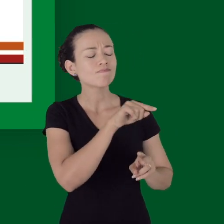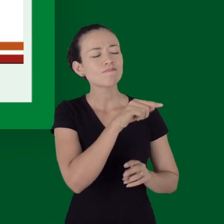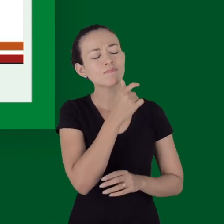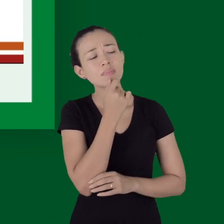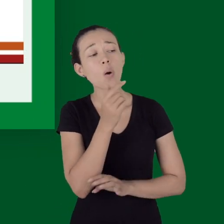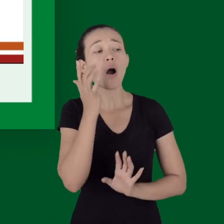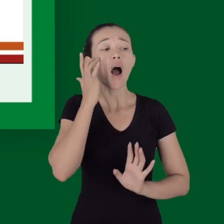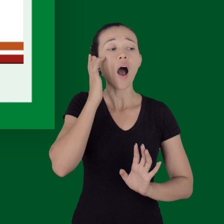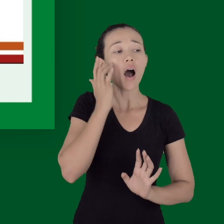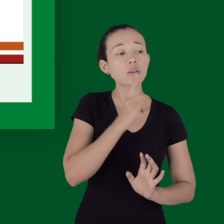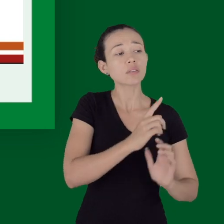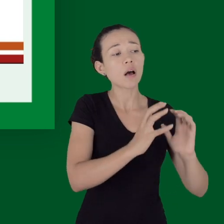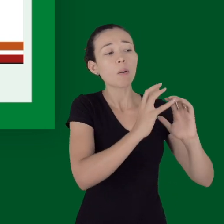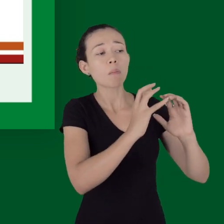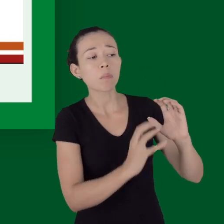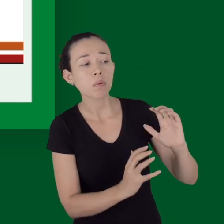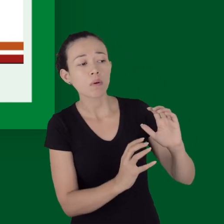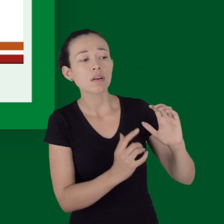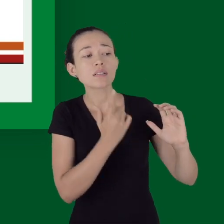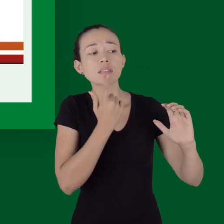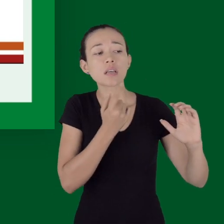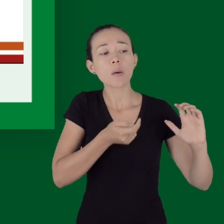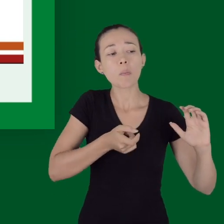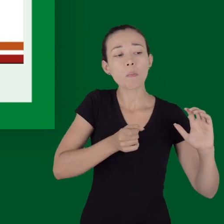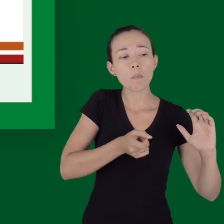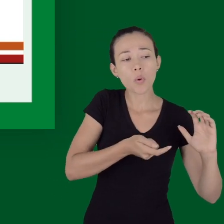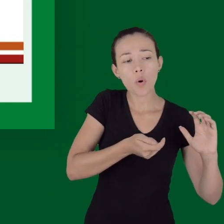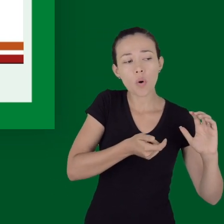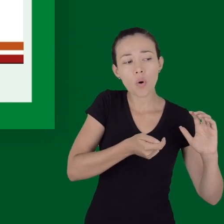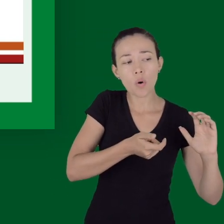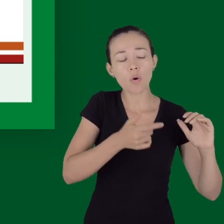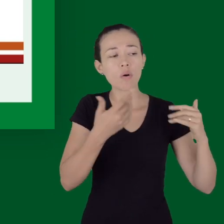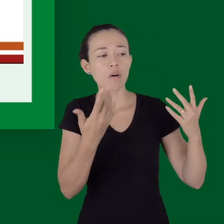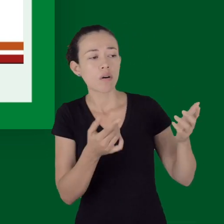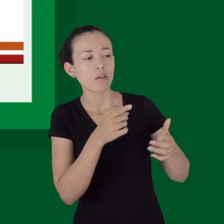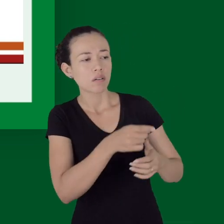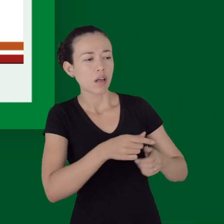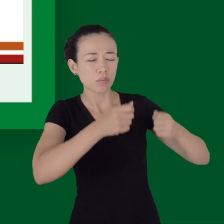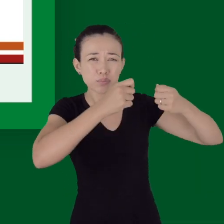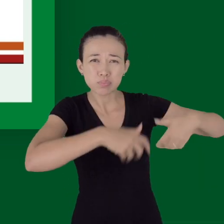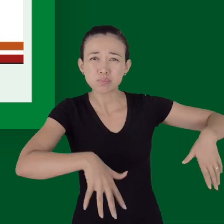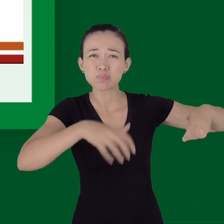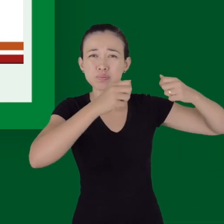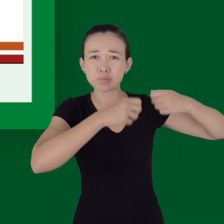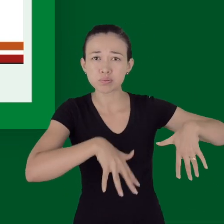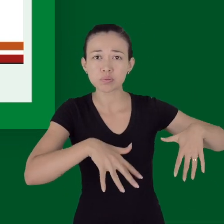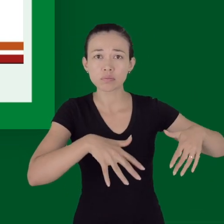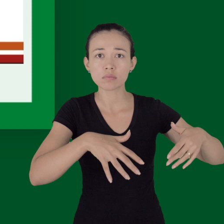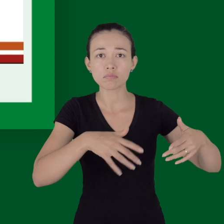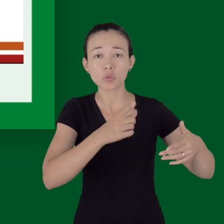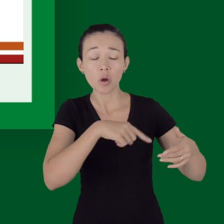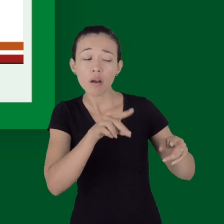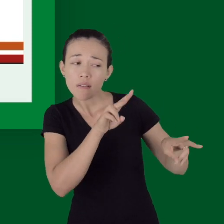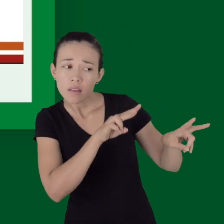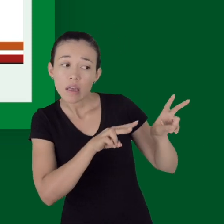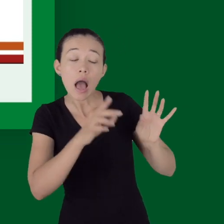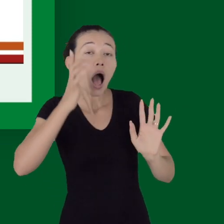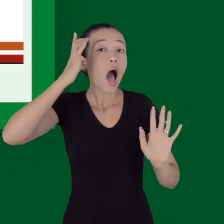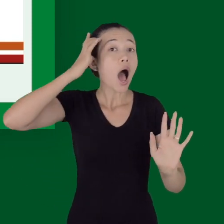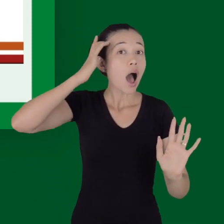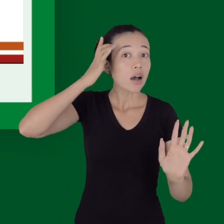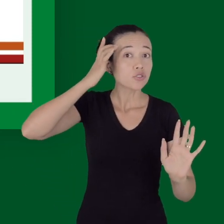a tomografia. Fazemos a tomografia e aqui, ó, no AVC hemorrágico, a gente já vê claramente nessa área